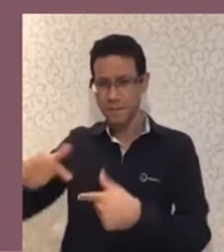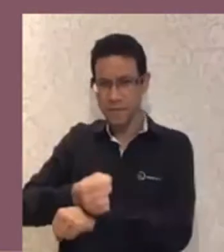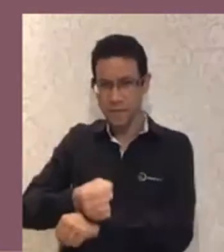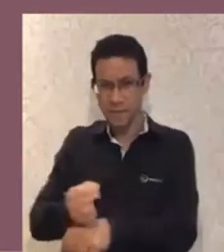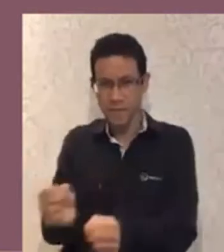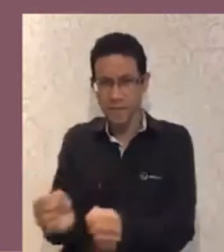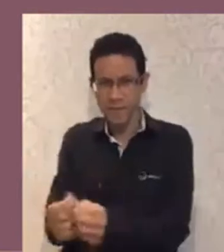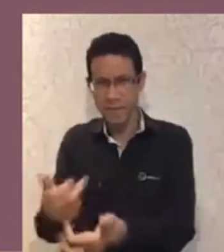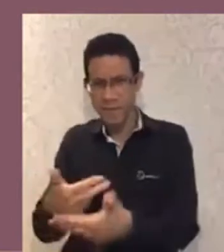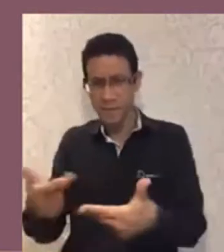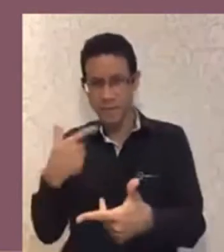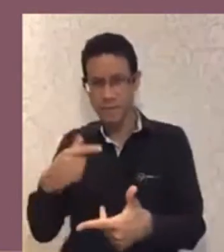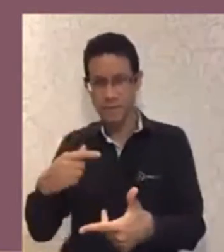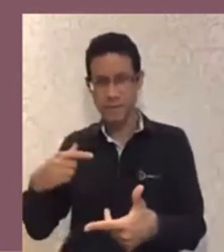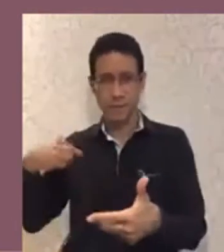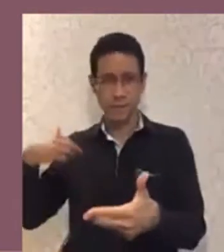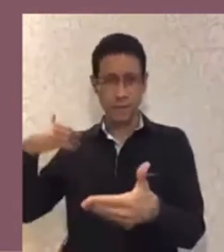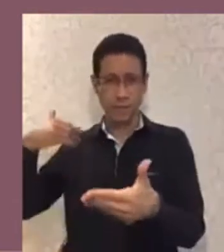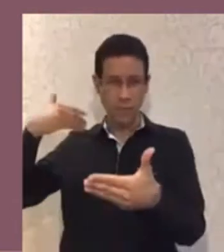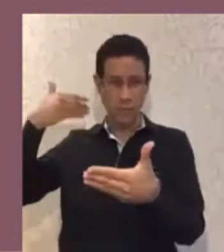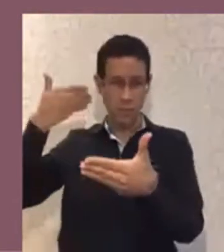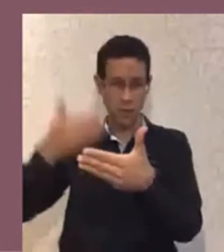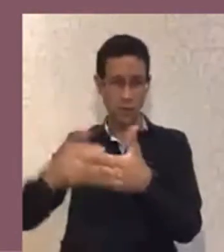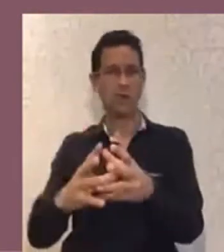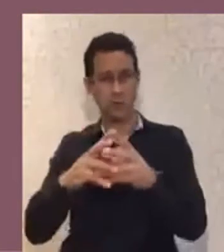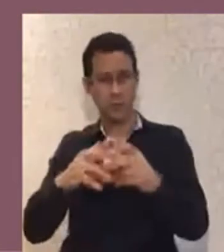hoje. Se a gente fosse fazer um